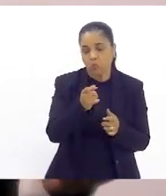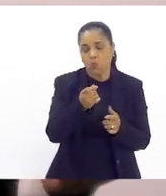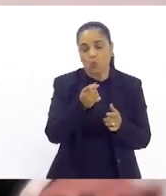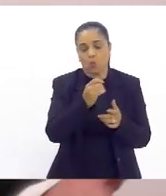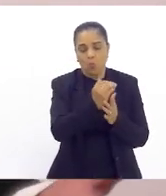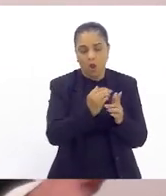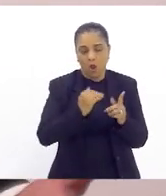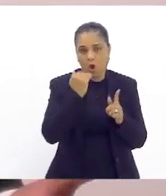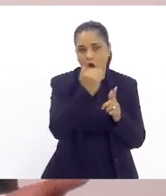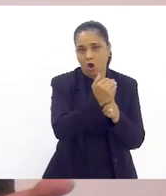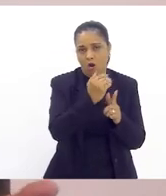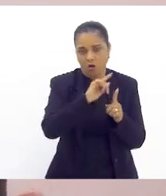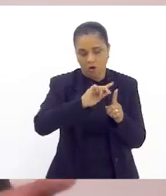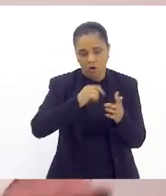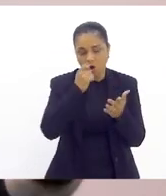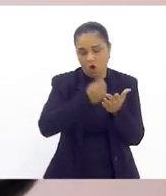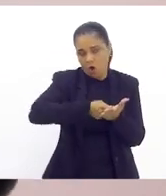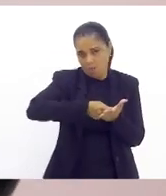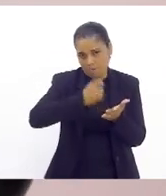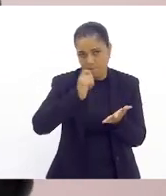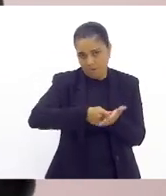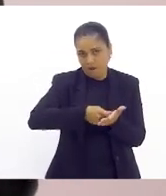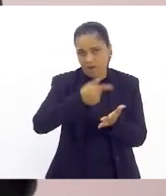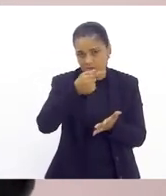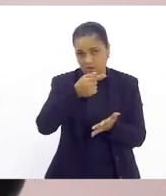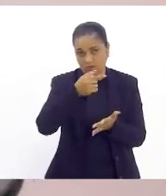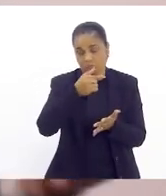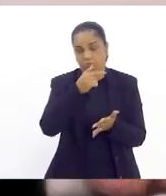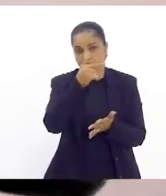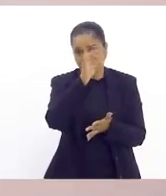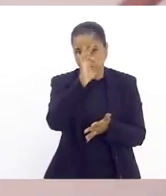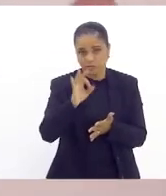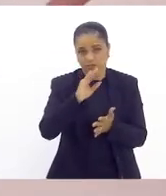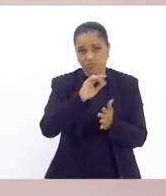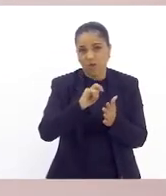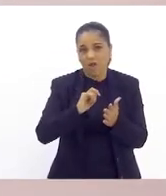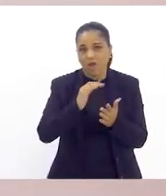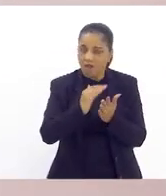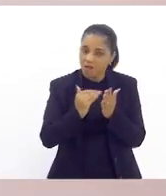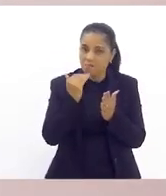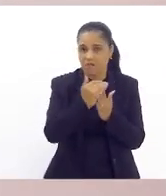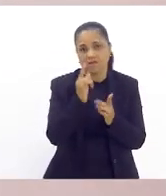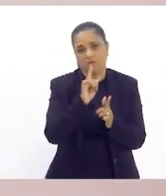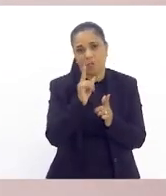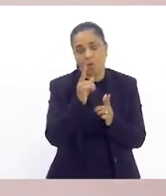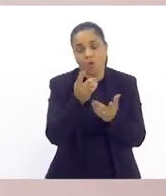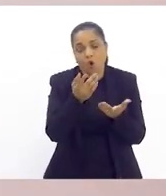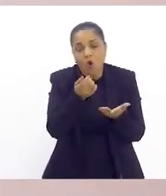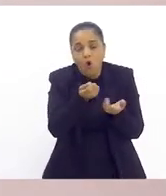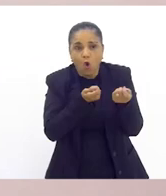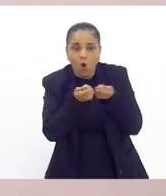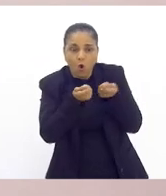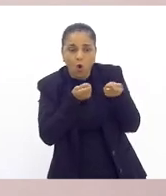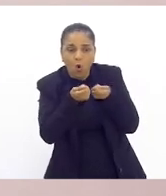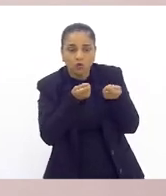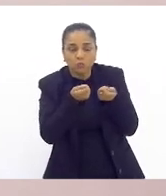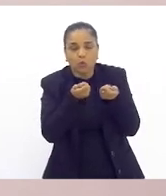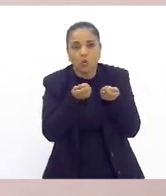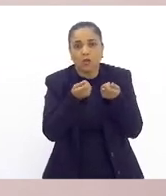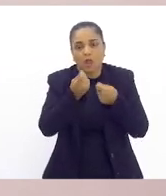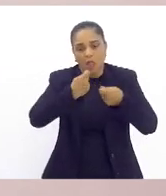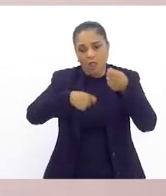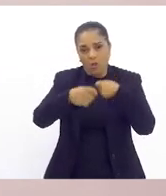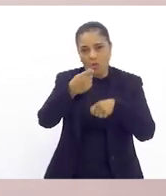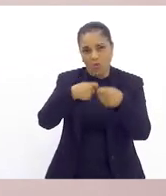a agência reguladora que Repassa para equilíbrio econômico financeiro para uma tentativa de fazer um equilíbrio econômico